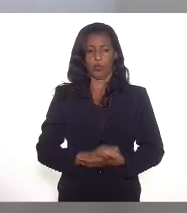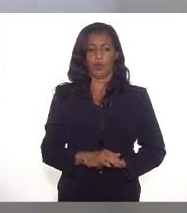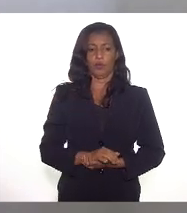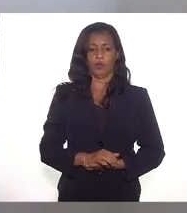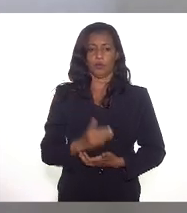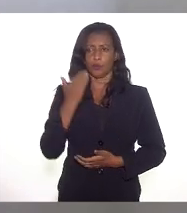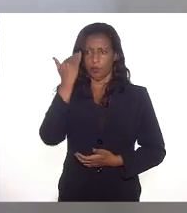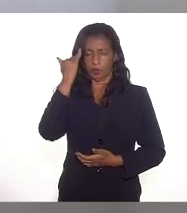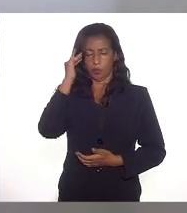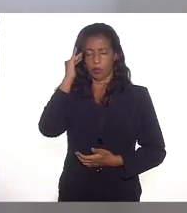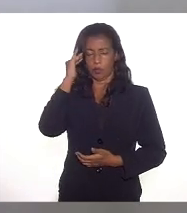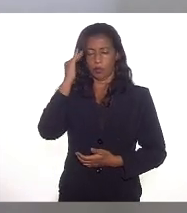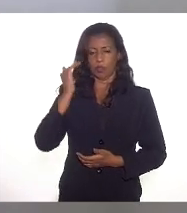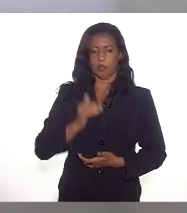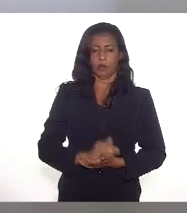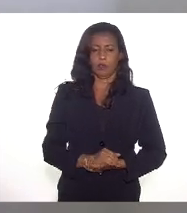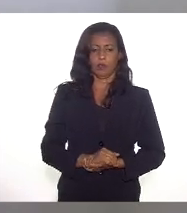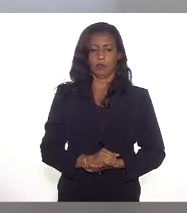Estou entendendo?